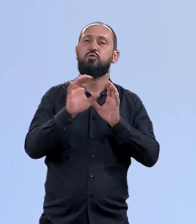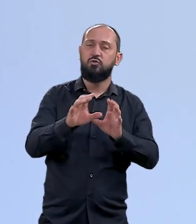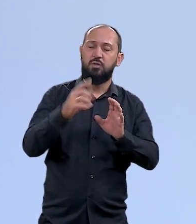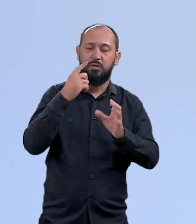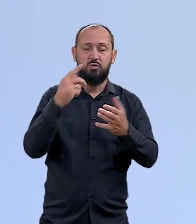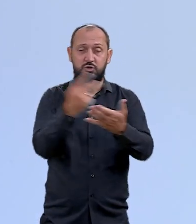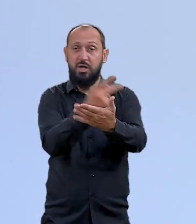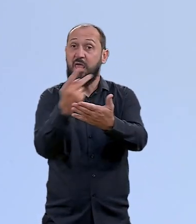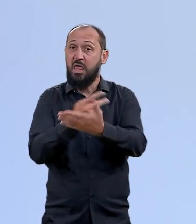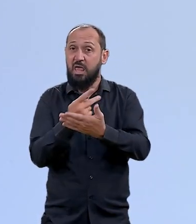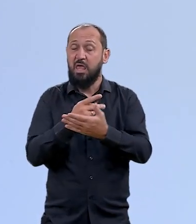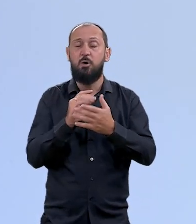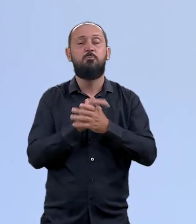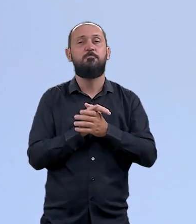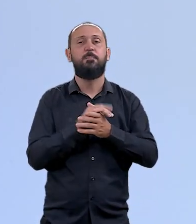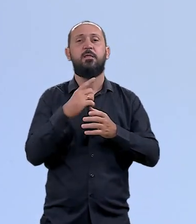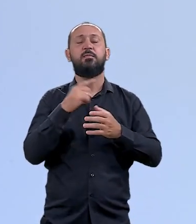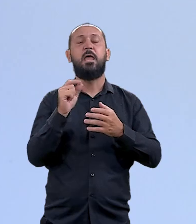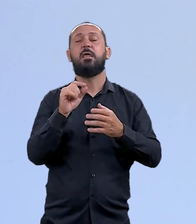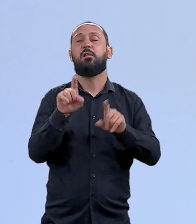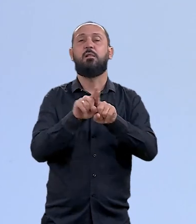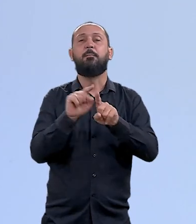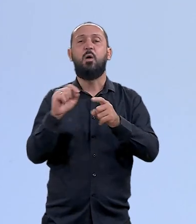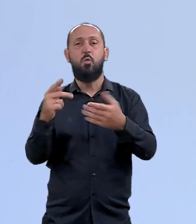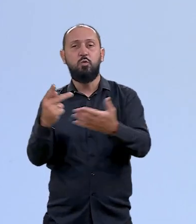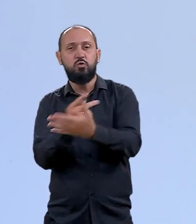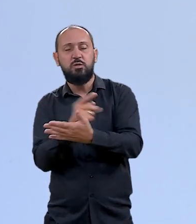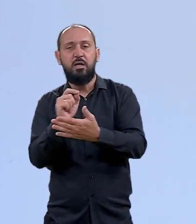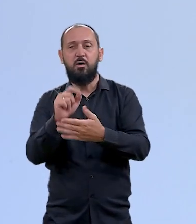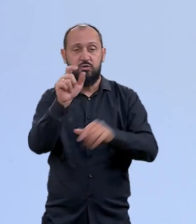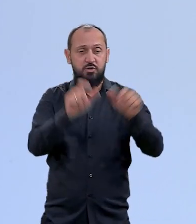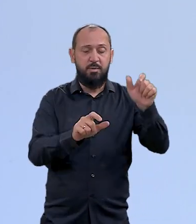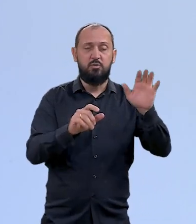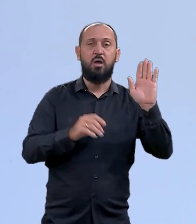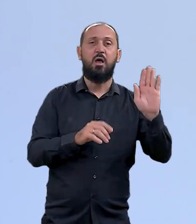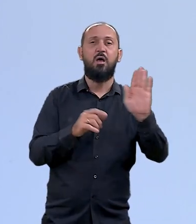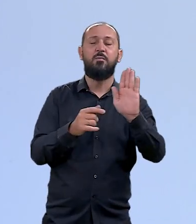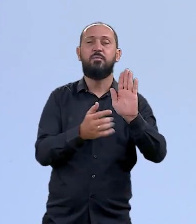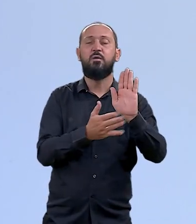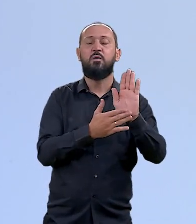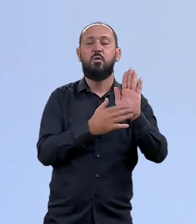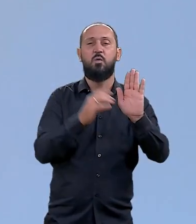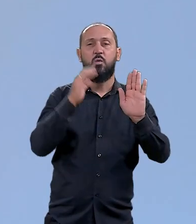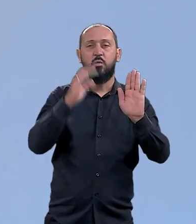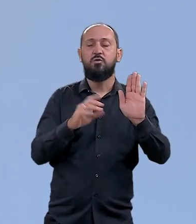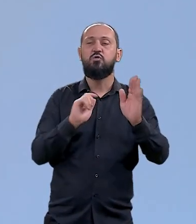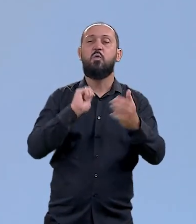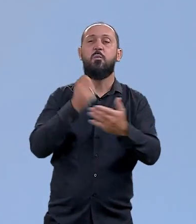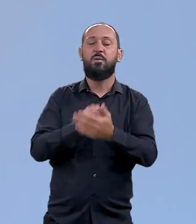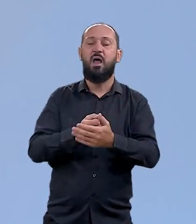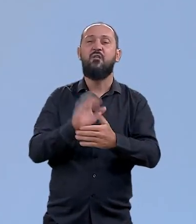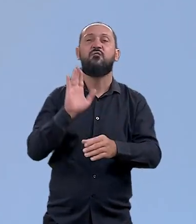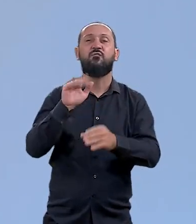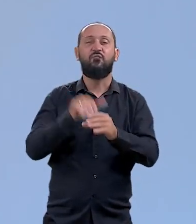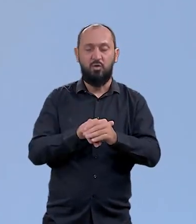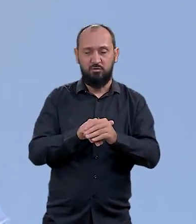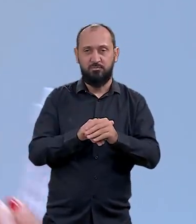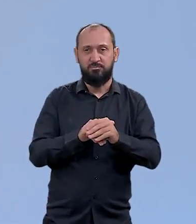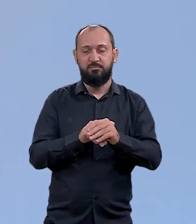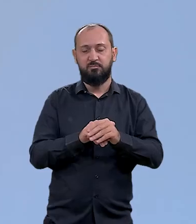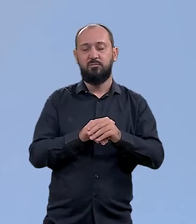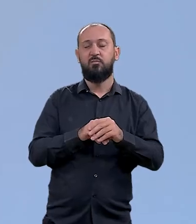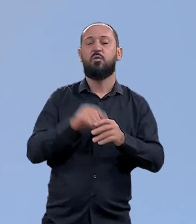23735/2024, uma resolução nova que o TSE editou especificamente para os ilícitos eleitorais de natureza civil. Falando aí em ilícito,